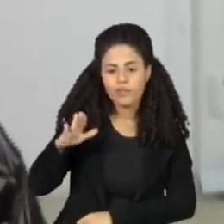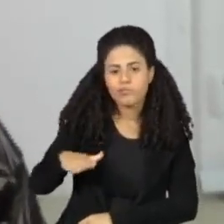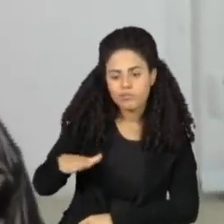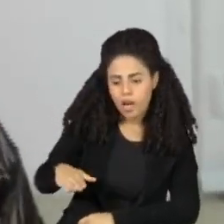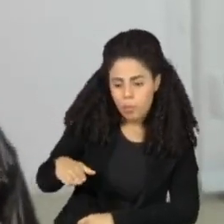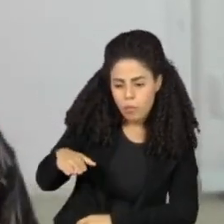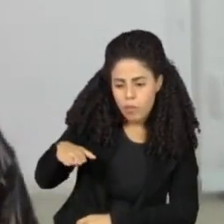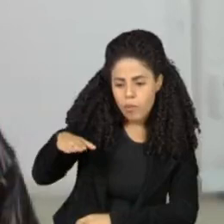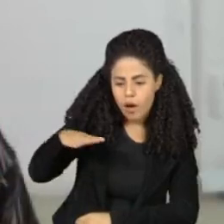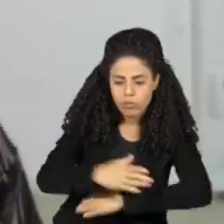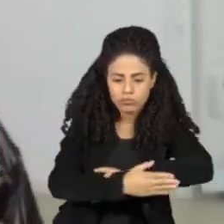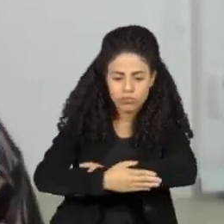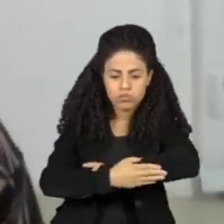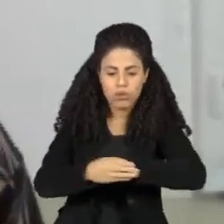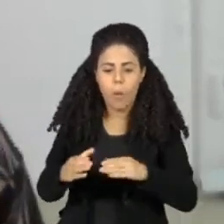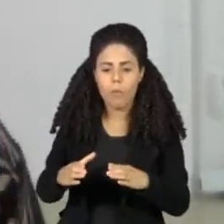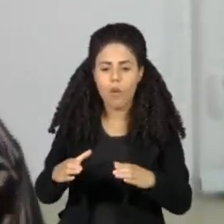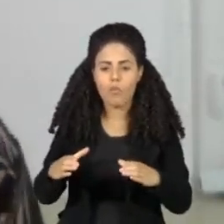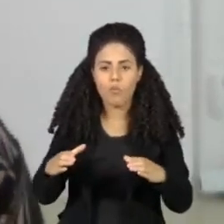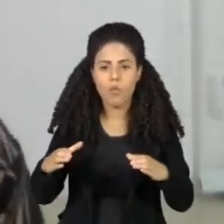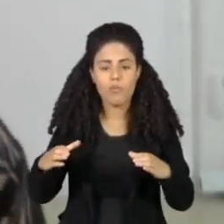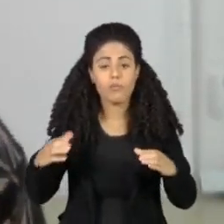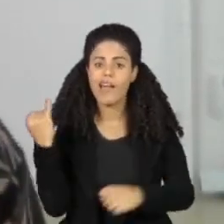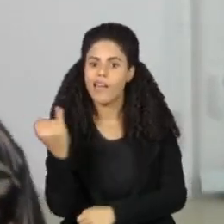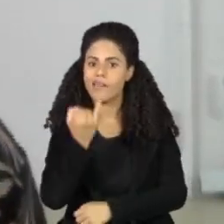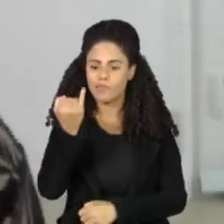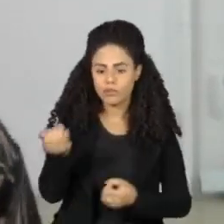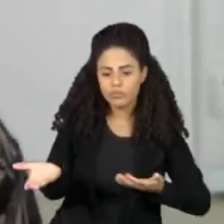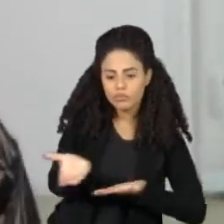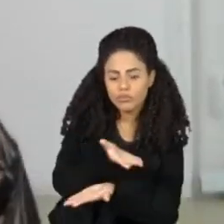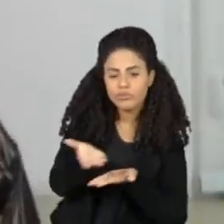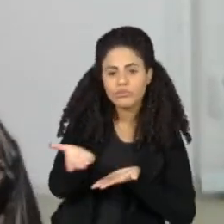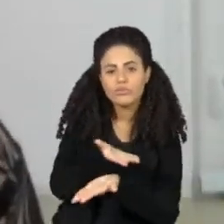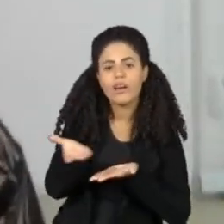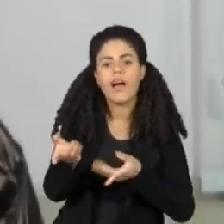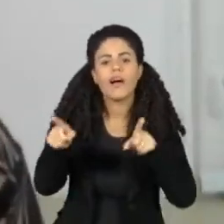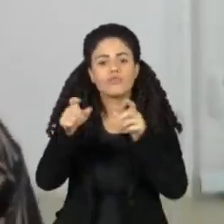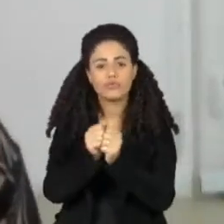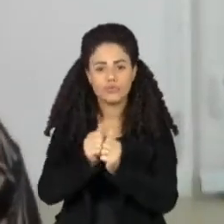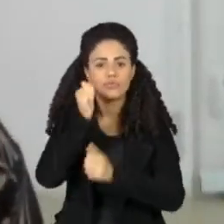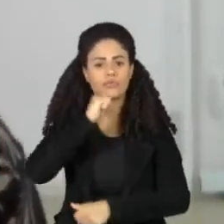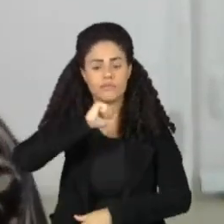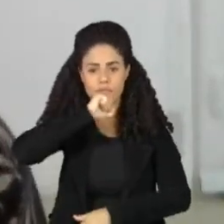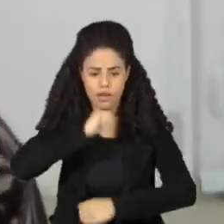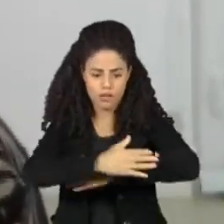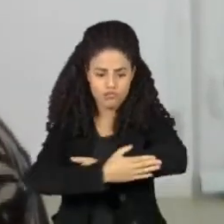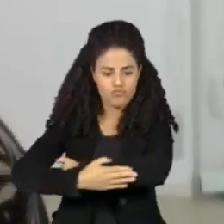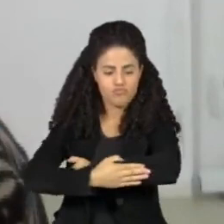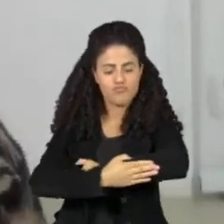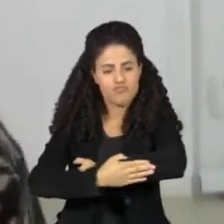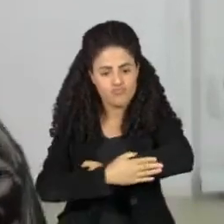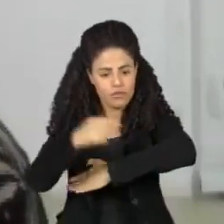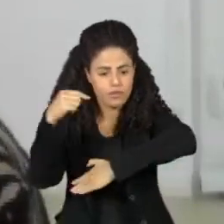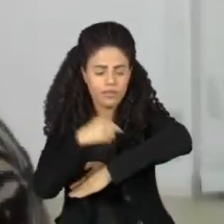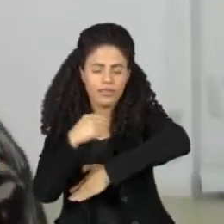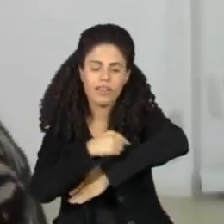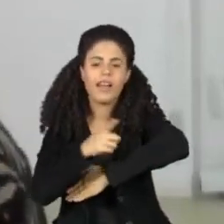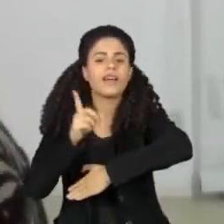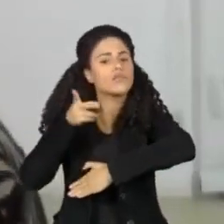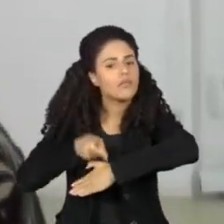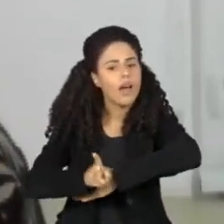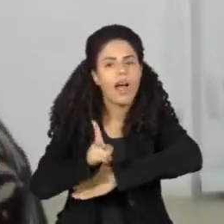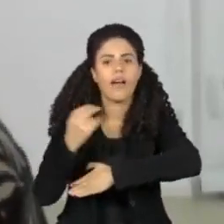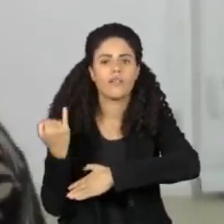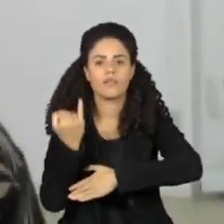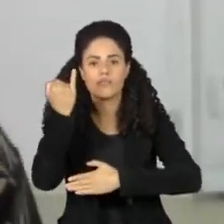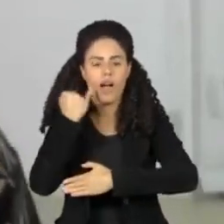mais importantes para essa relação mãe-bebê. Essa mãe que está ali no vínculo com esse bebê, ela tem ali uma ambiguidade